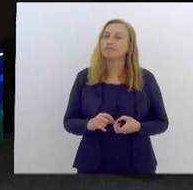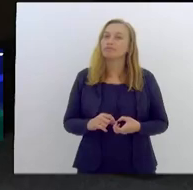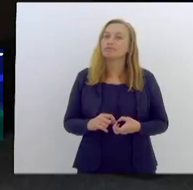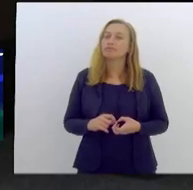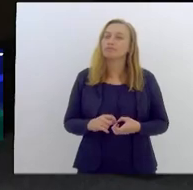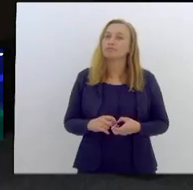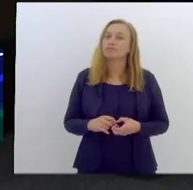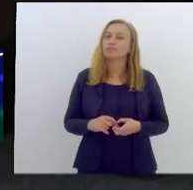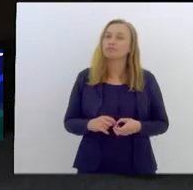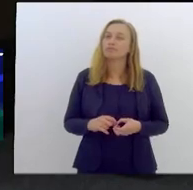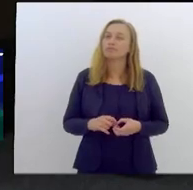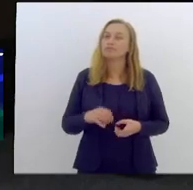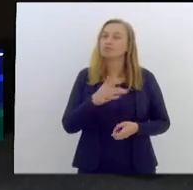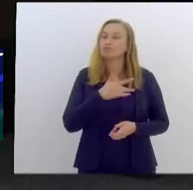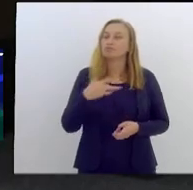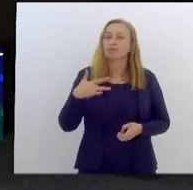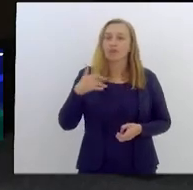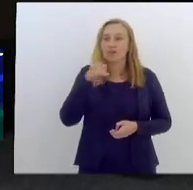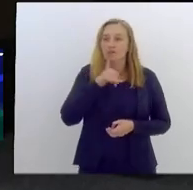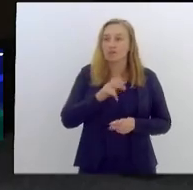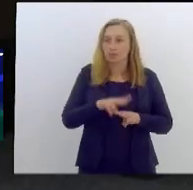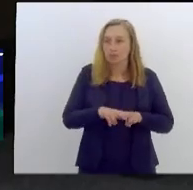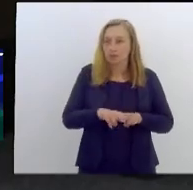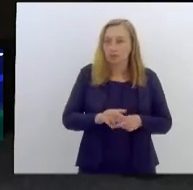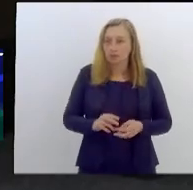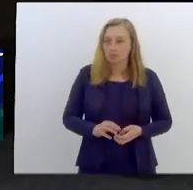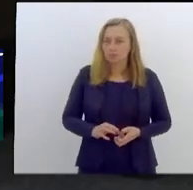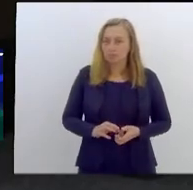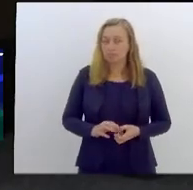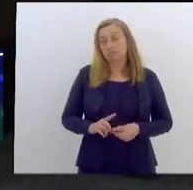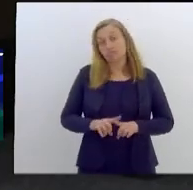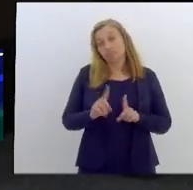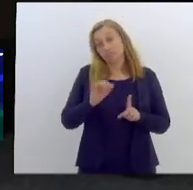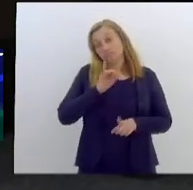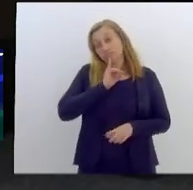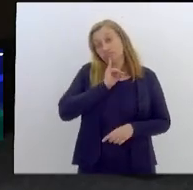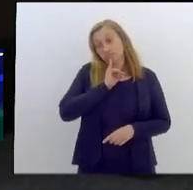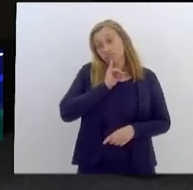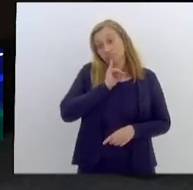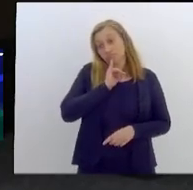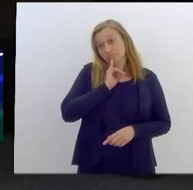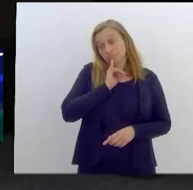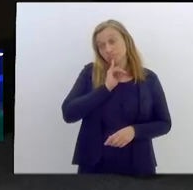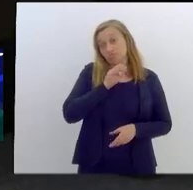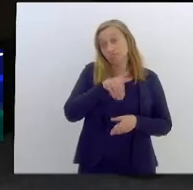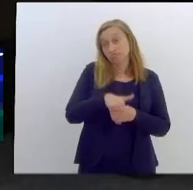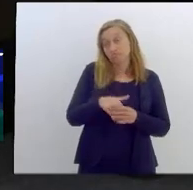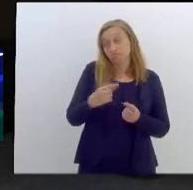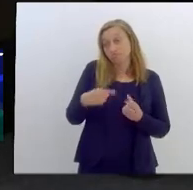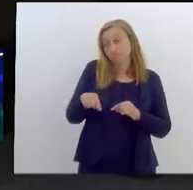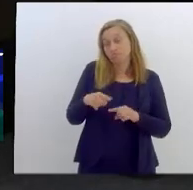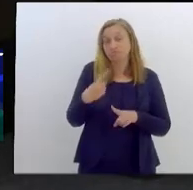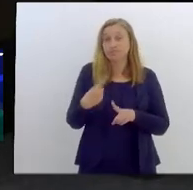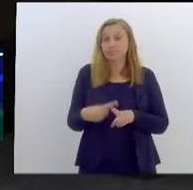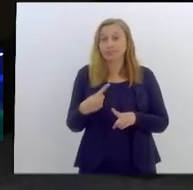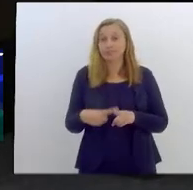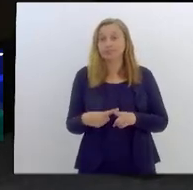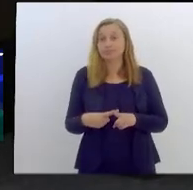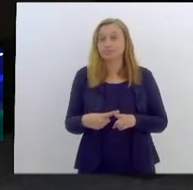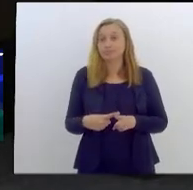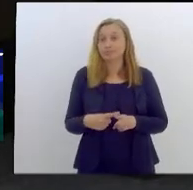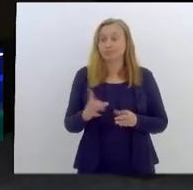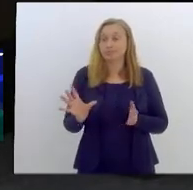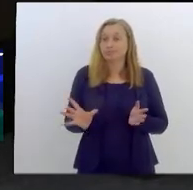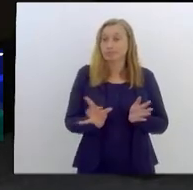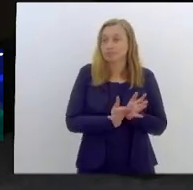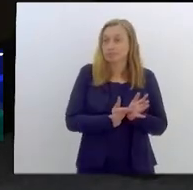de um programa de saúde da mulher privada de liberdade. Mas, infelizmente, eu vou ter que votar contra, porque foi